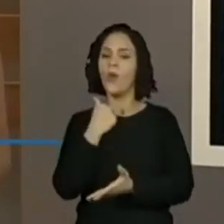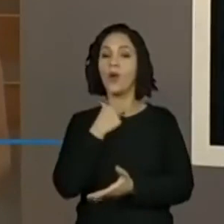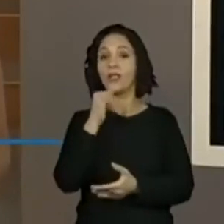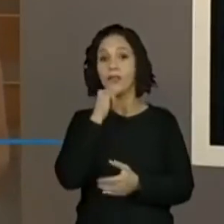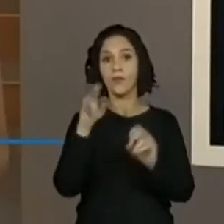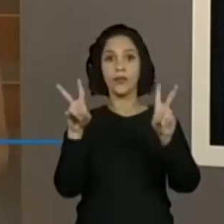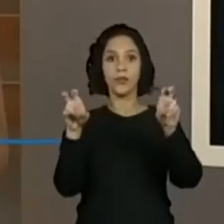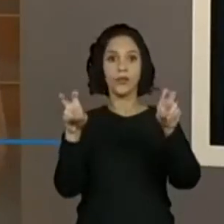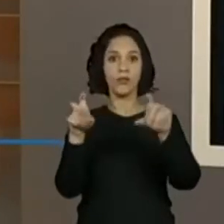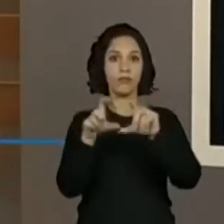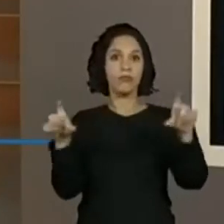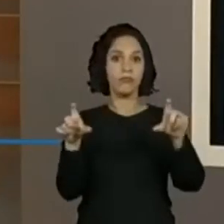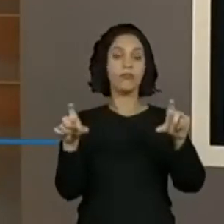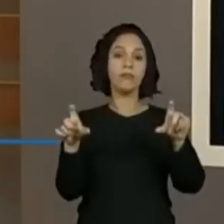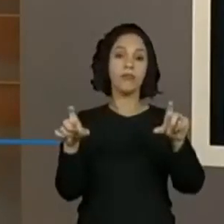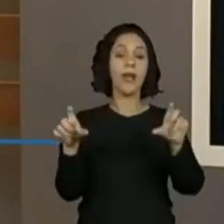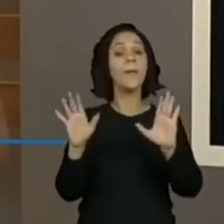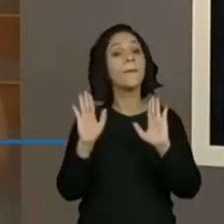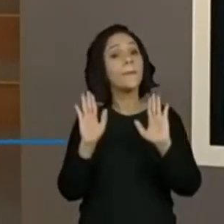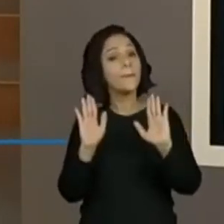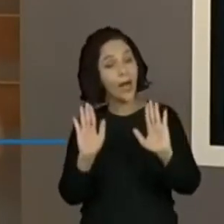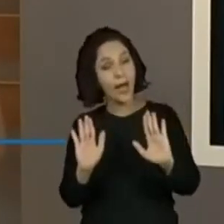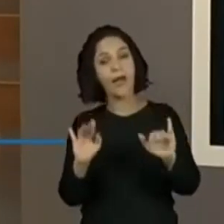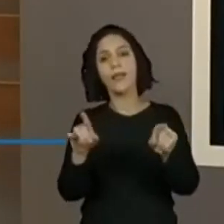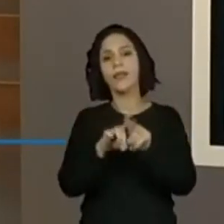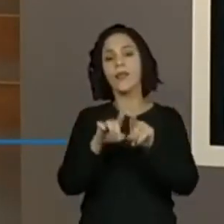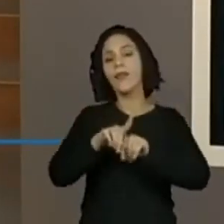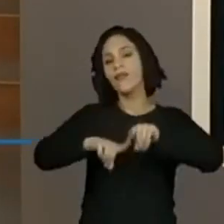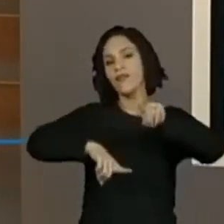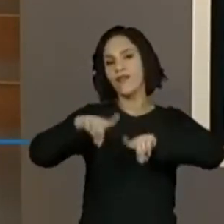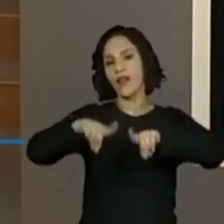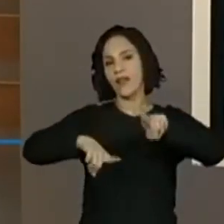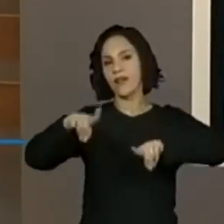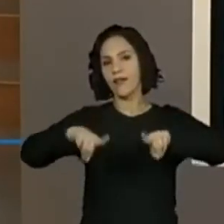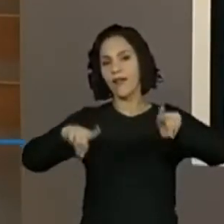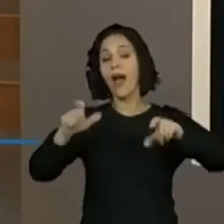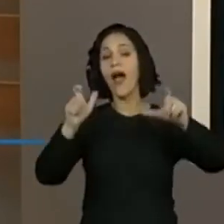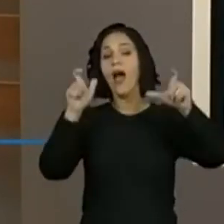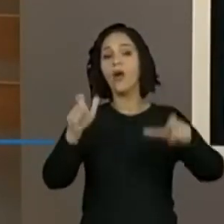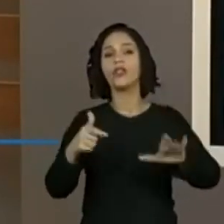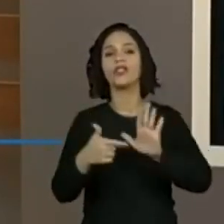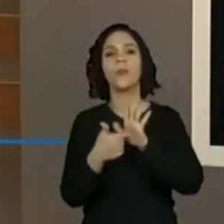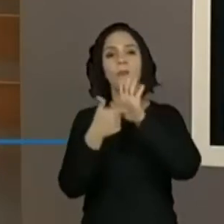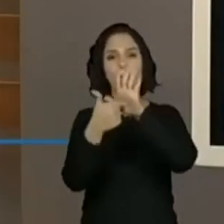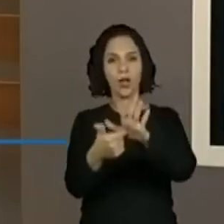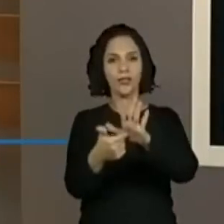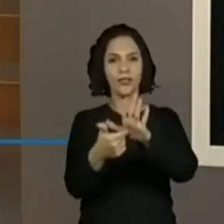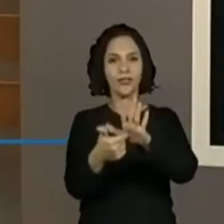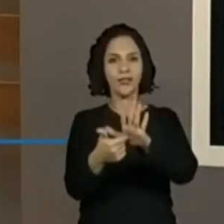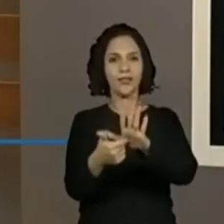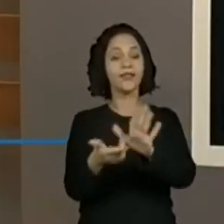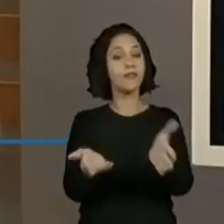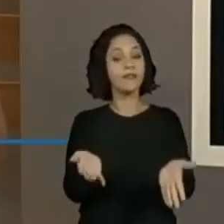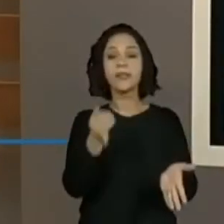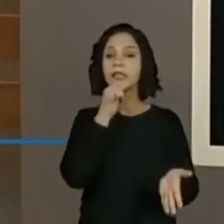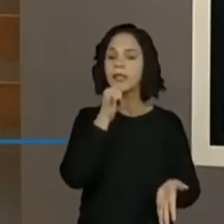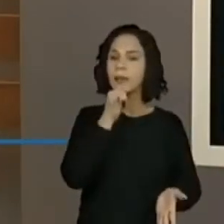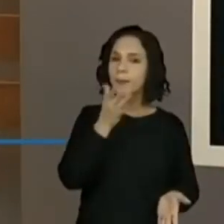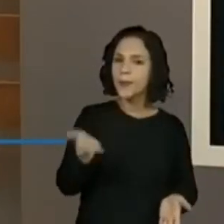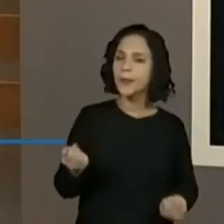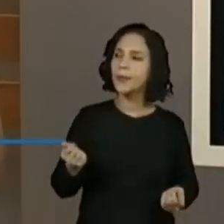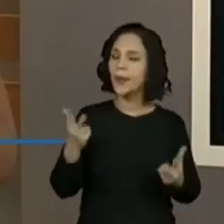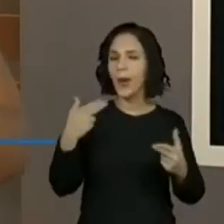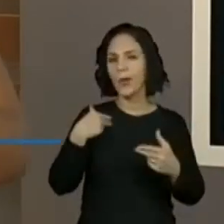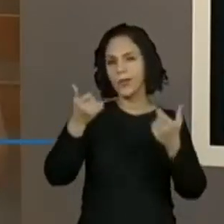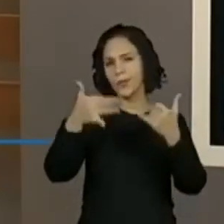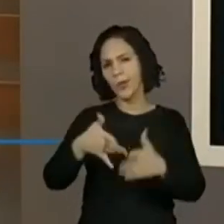o título, por exemplo. Porém, elas vão variando dependendo de onde elas são veiculadas. Por exemplo, igual eu